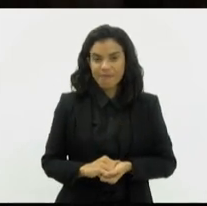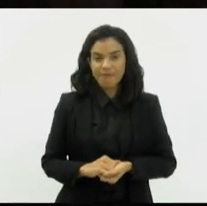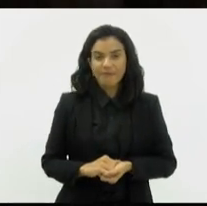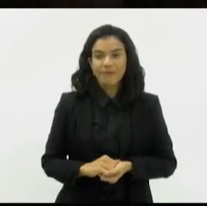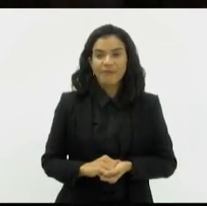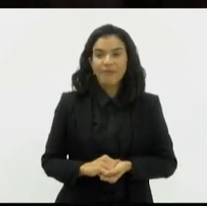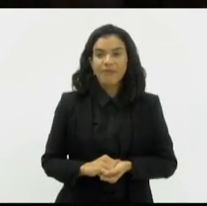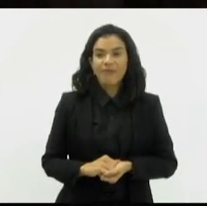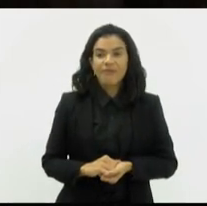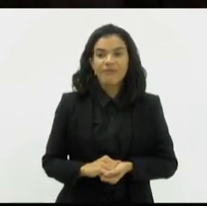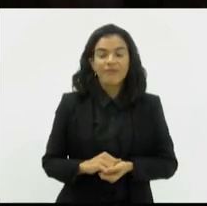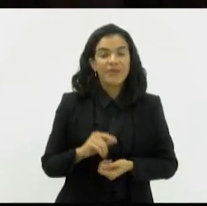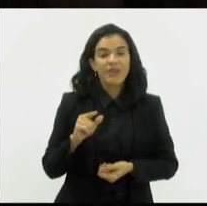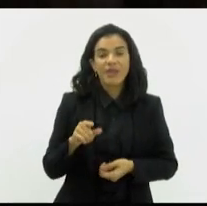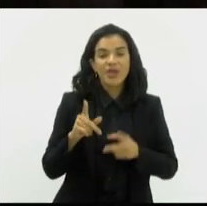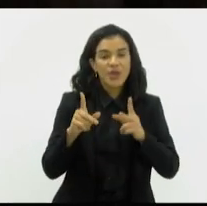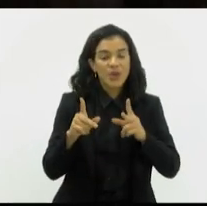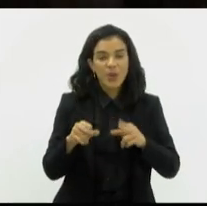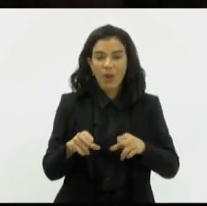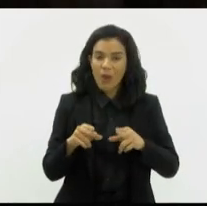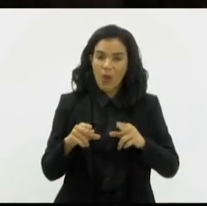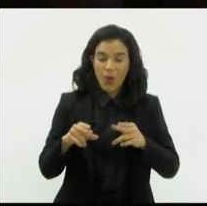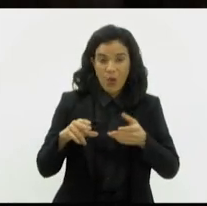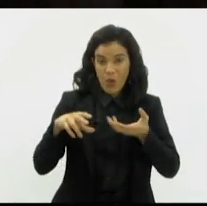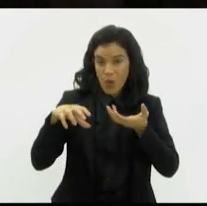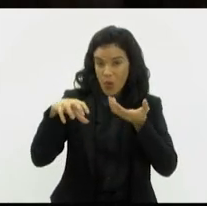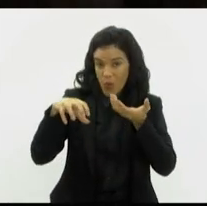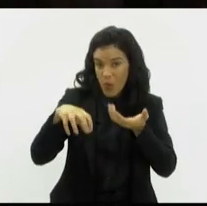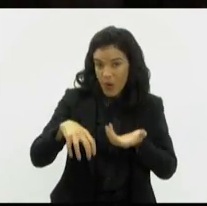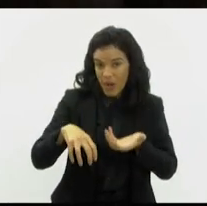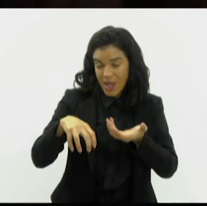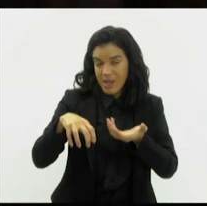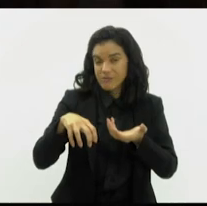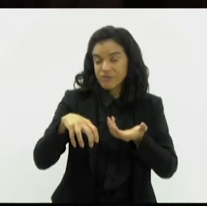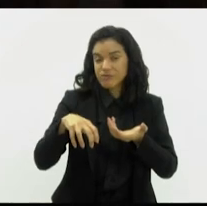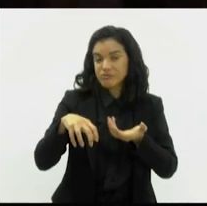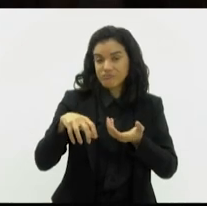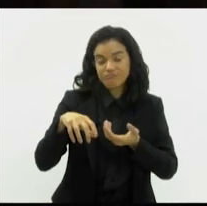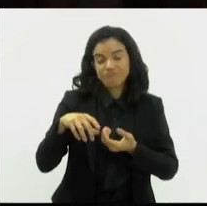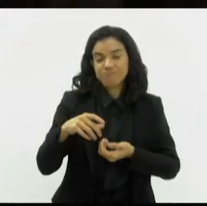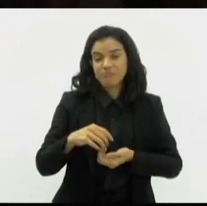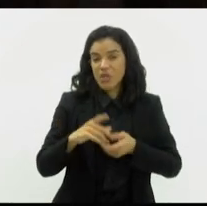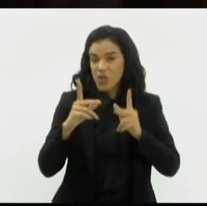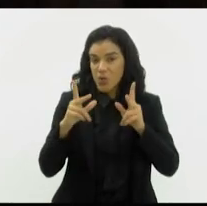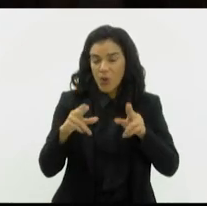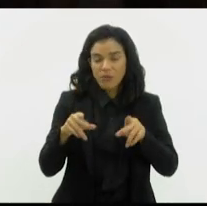dos Representantes nos Estados Unidos, que é o Congresso Nacional de lá, abrindo